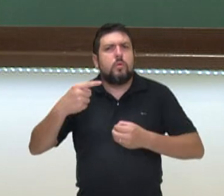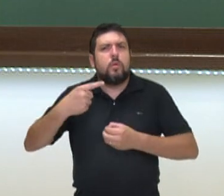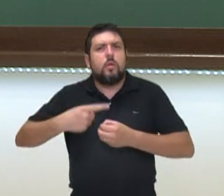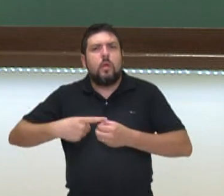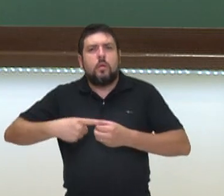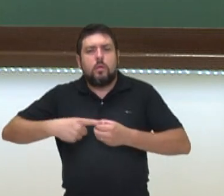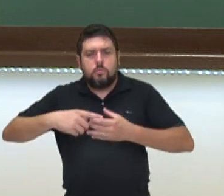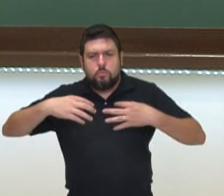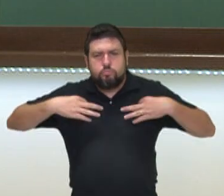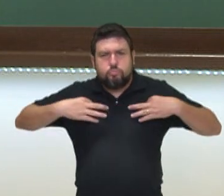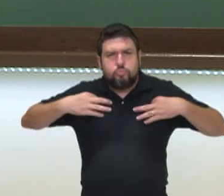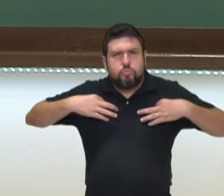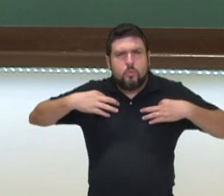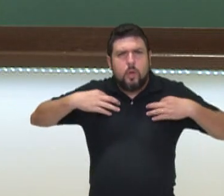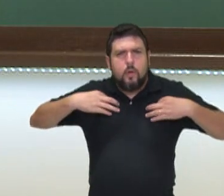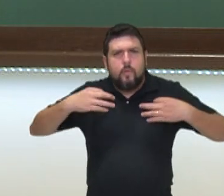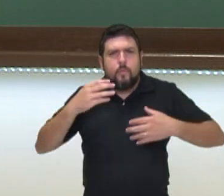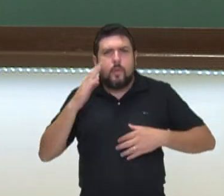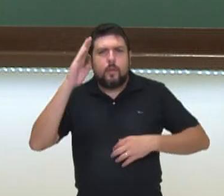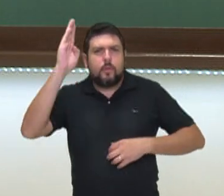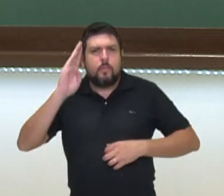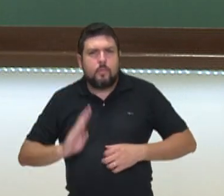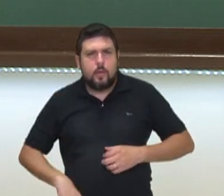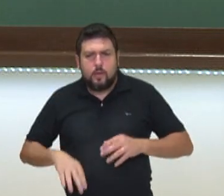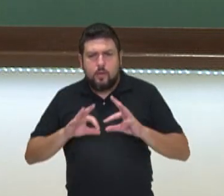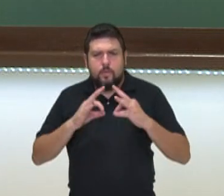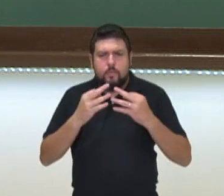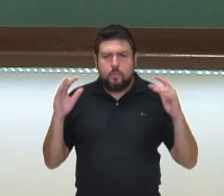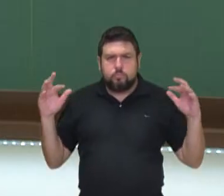amarelo, as reuniões de família, né?